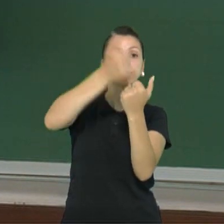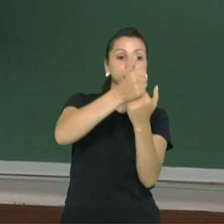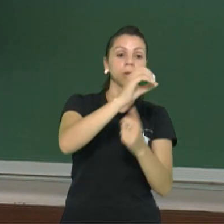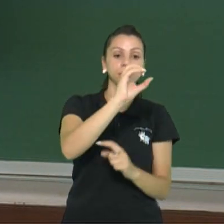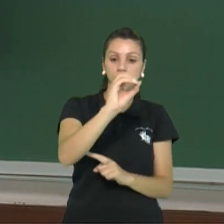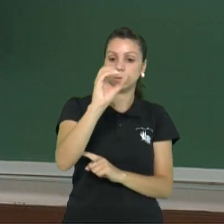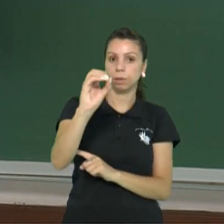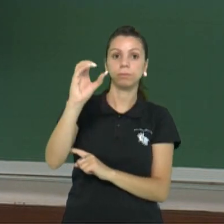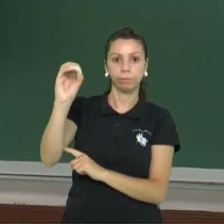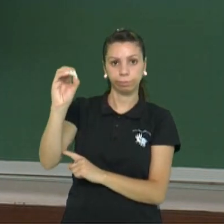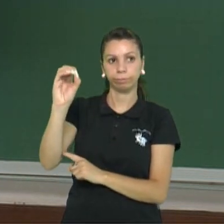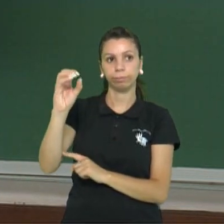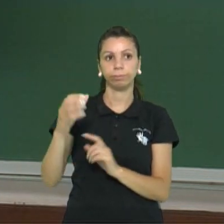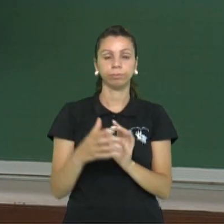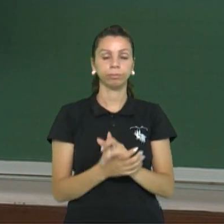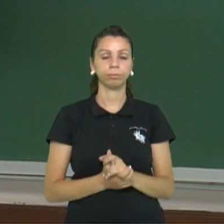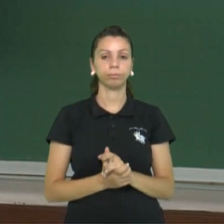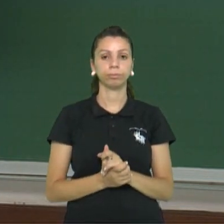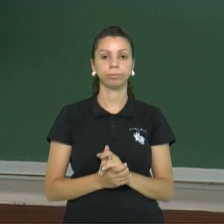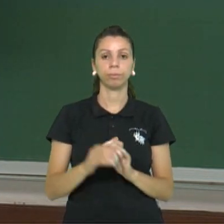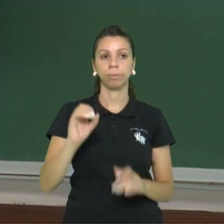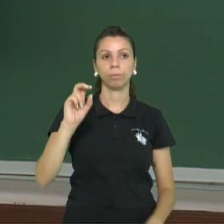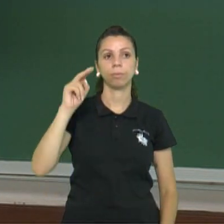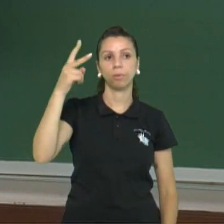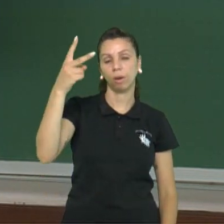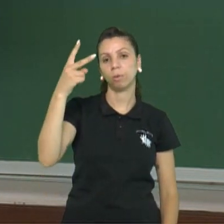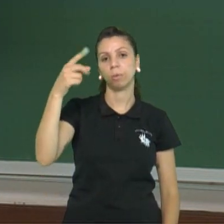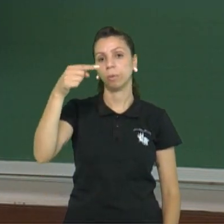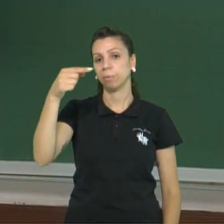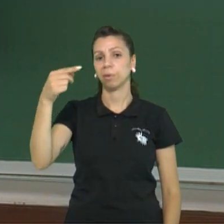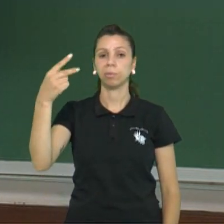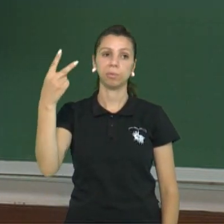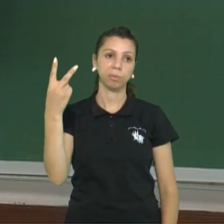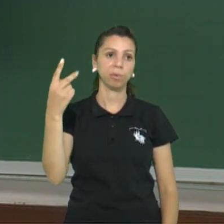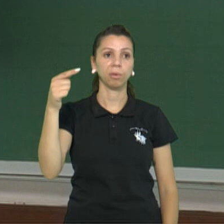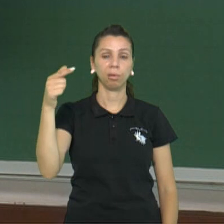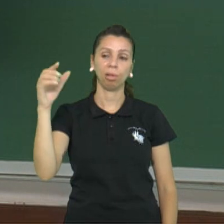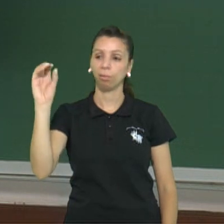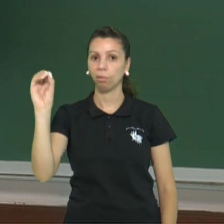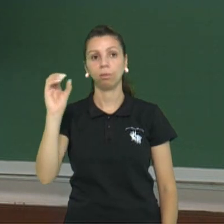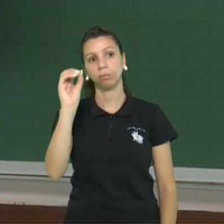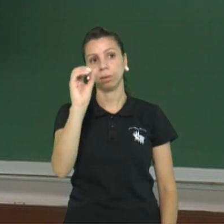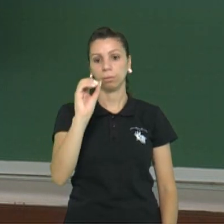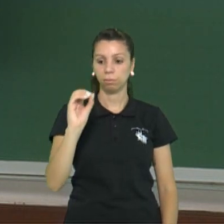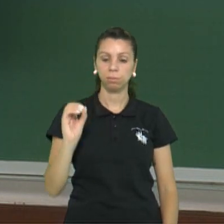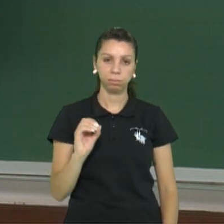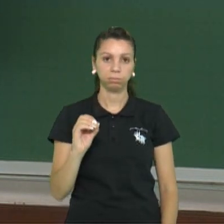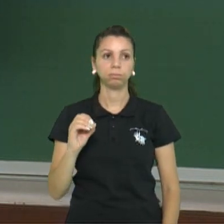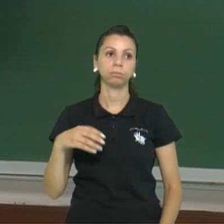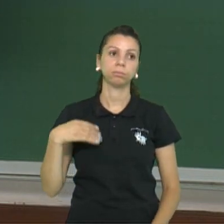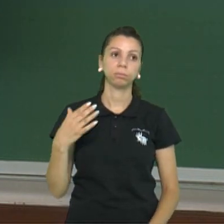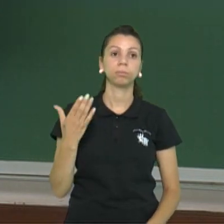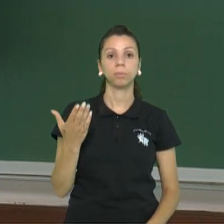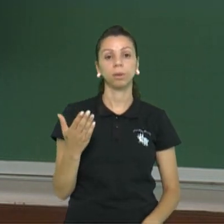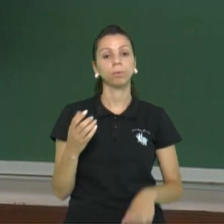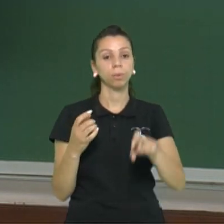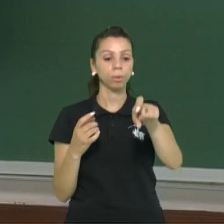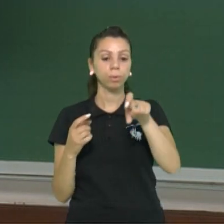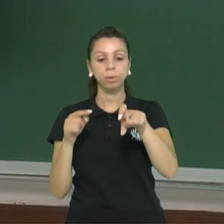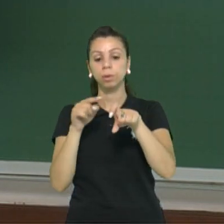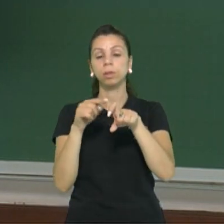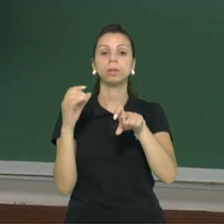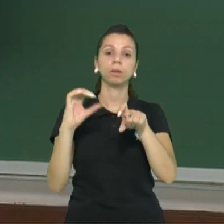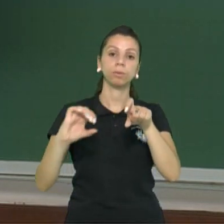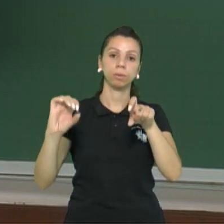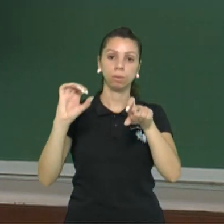também. Aqui, zero ao quadrado é zero e menos 2 vezes zero é zero. Então, quando o x é igual a zero, o y